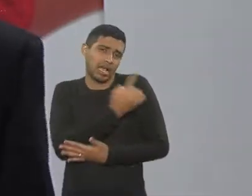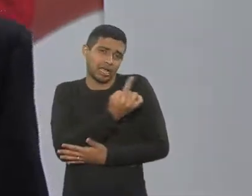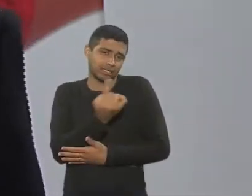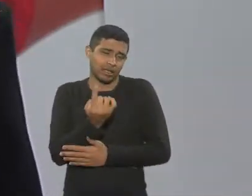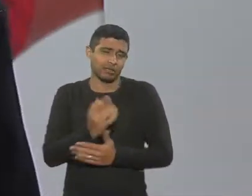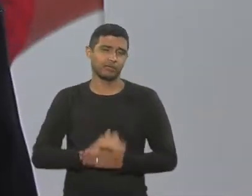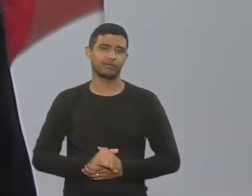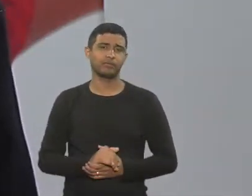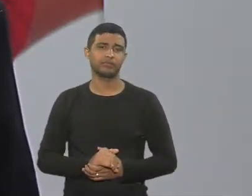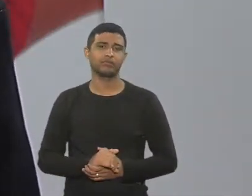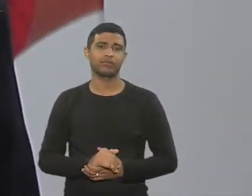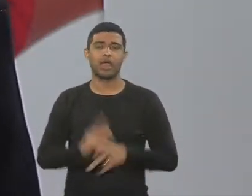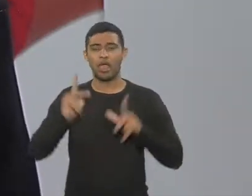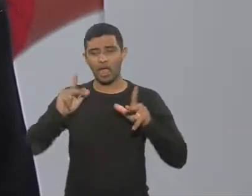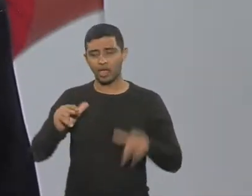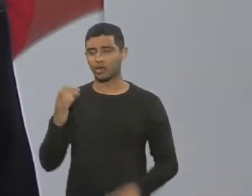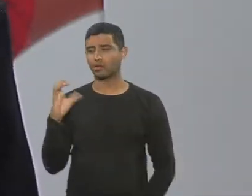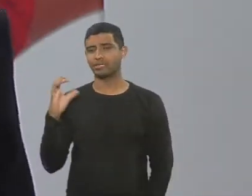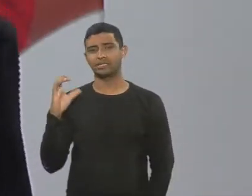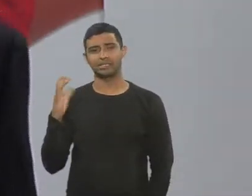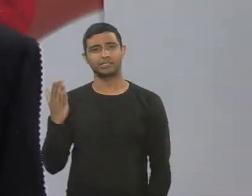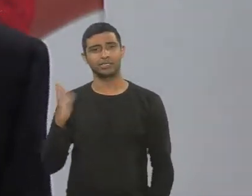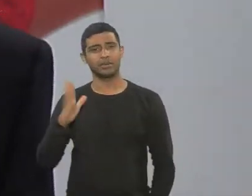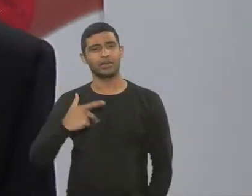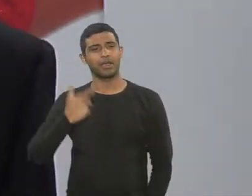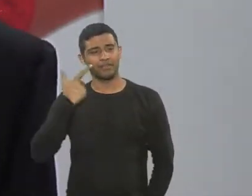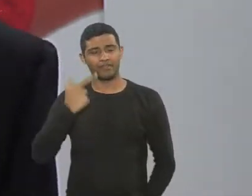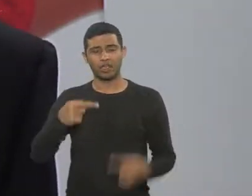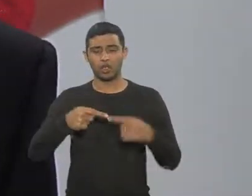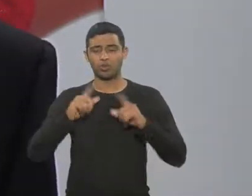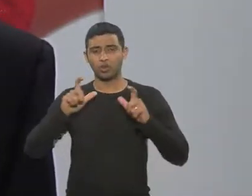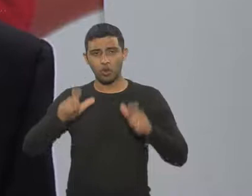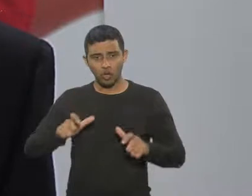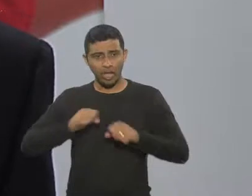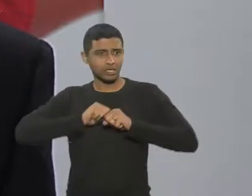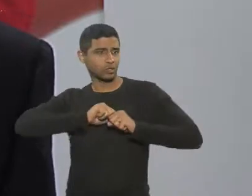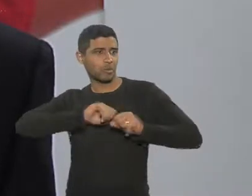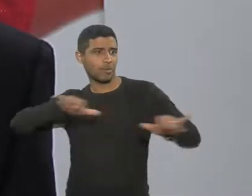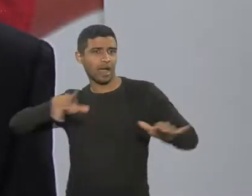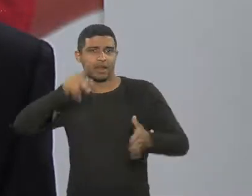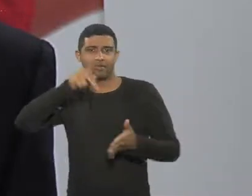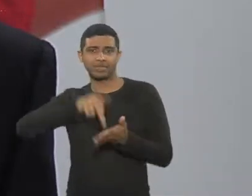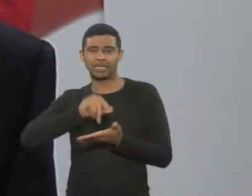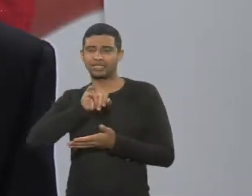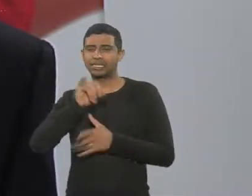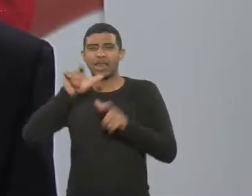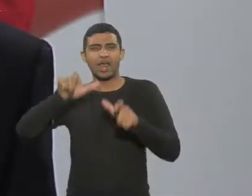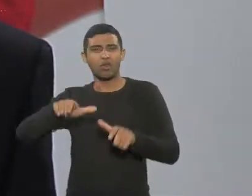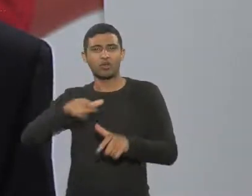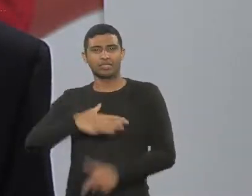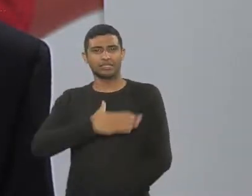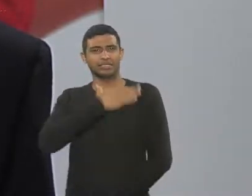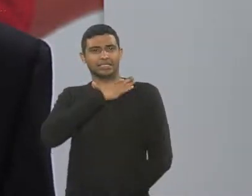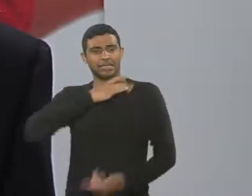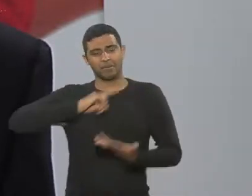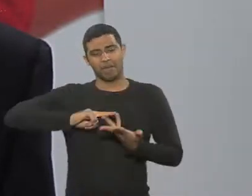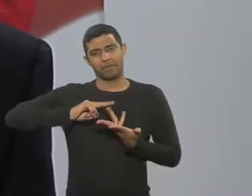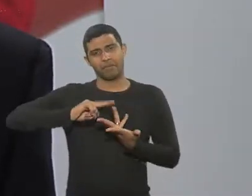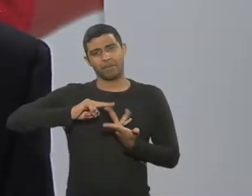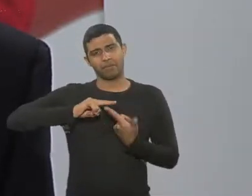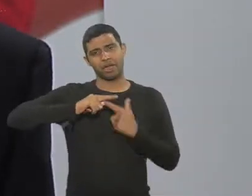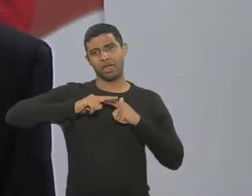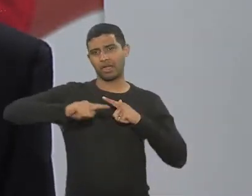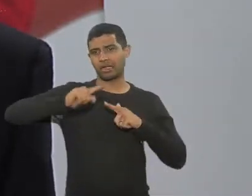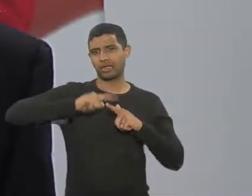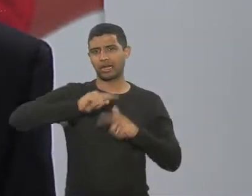assim, a ciência também, né, assim, se é uma crença, é um lugar de produção da verdade. Quando esse lugar entra em crise por uma série de fatores, assim,